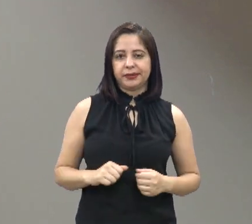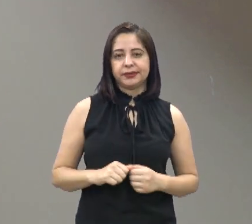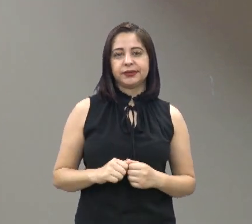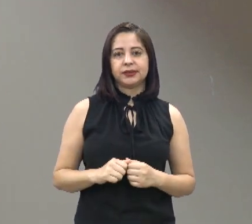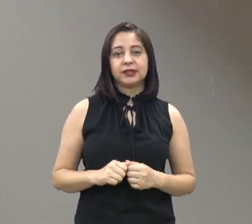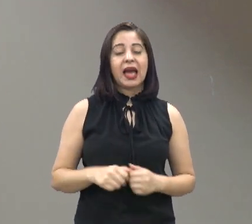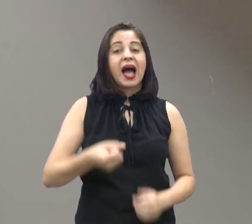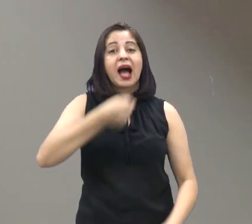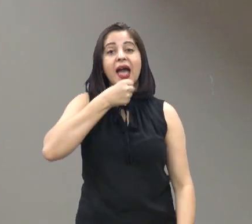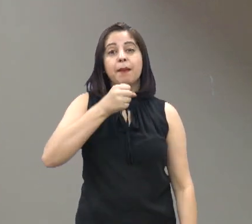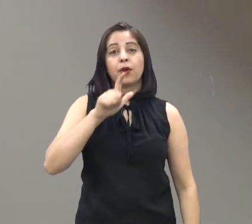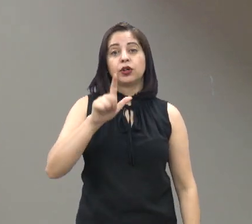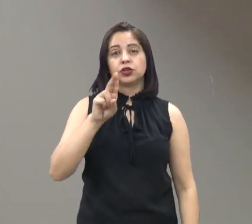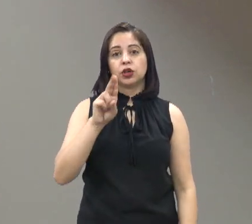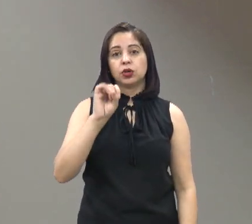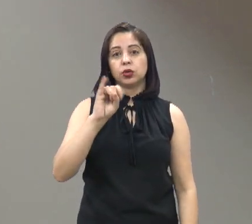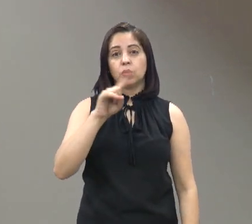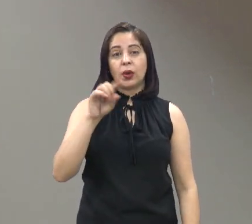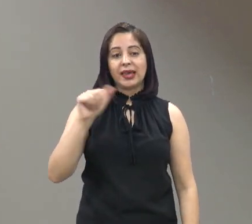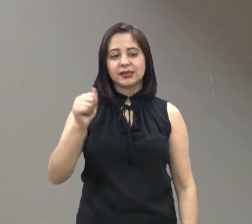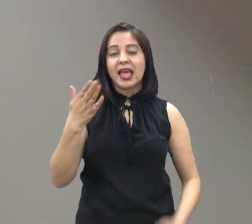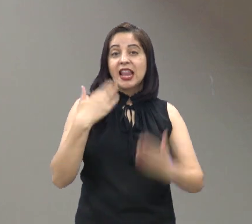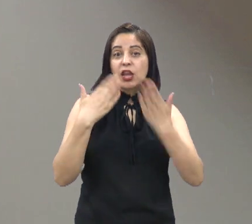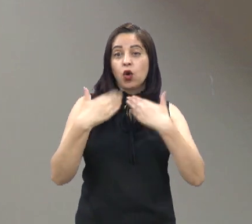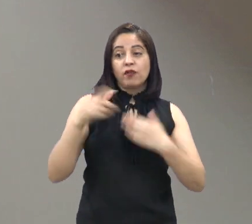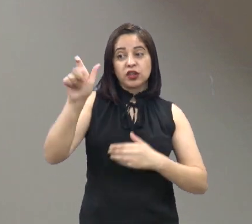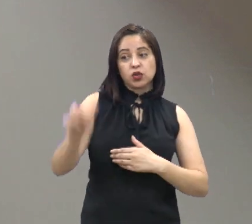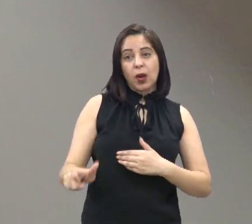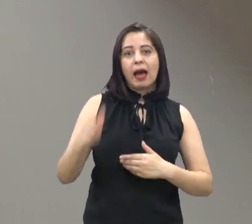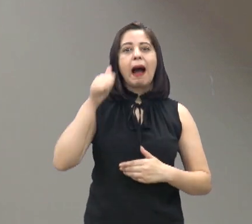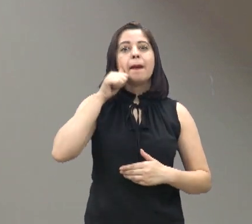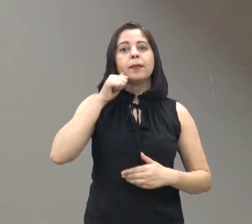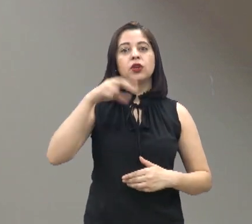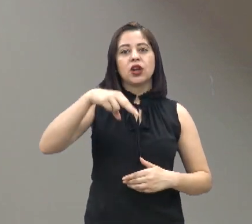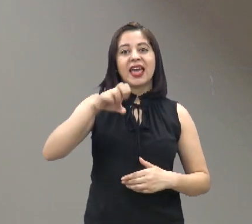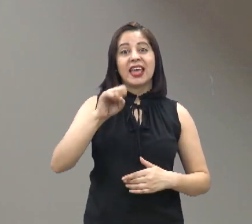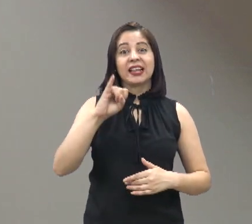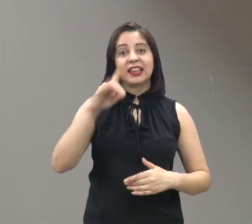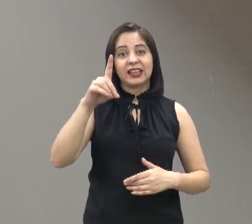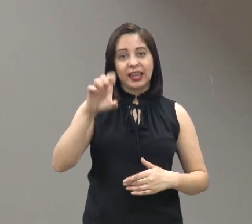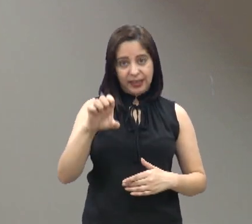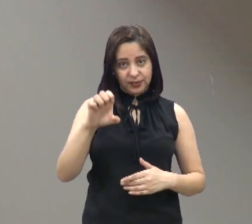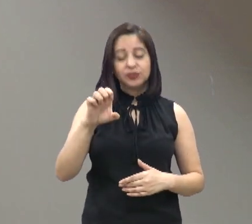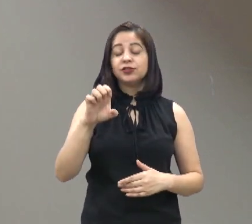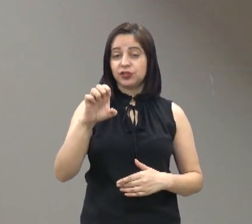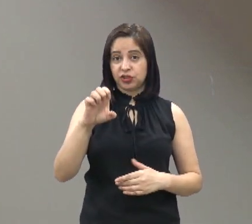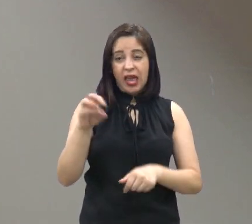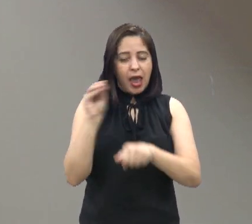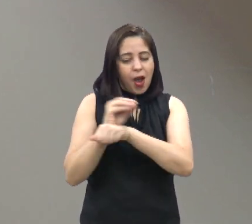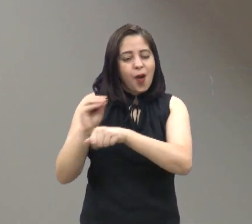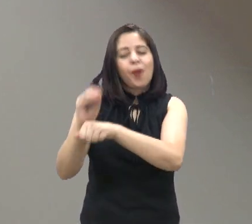foi conversar com a dona Neide sobre os benefícios de se manter ativo e assim cuidar